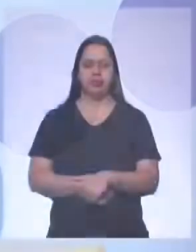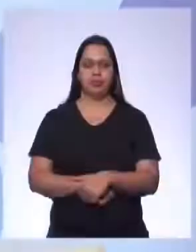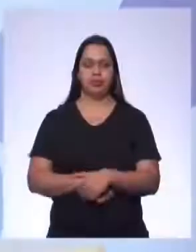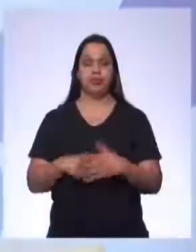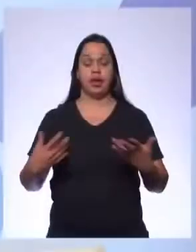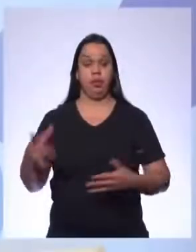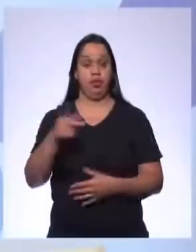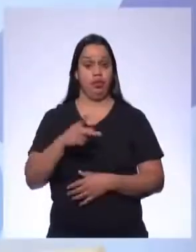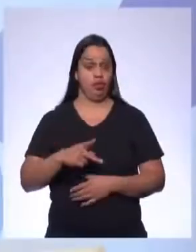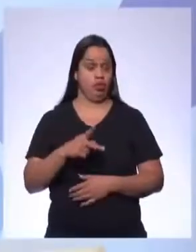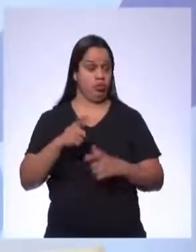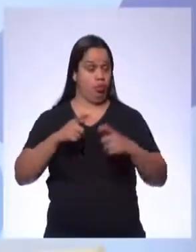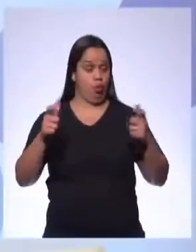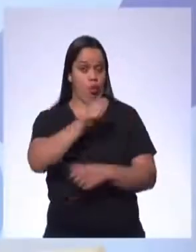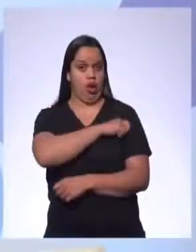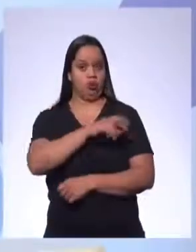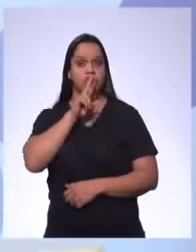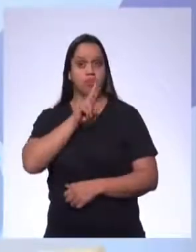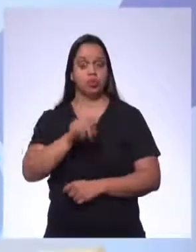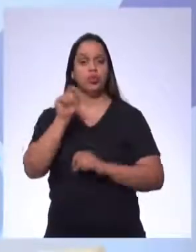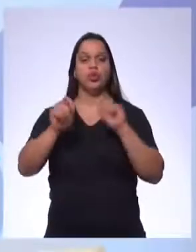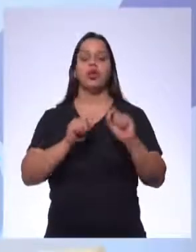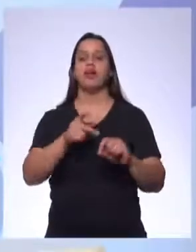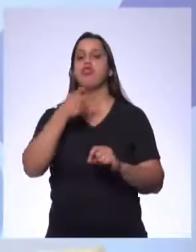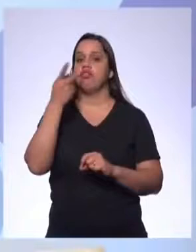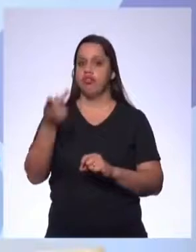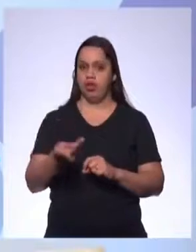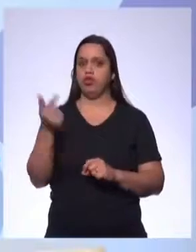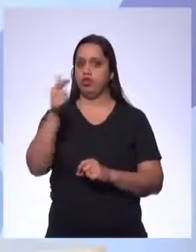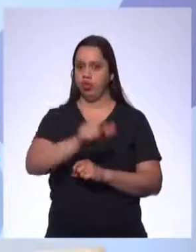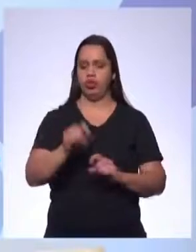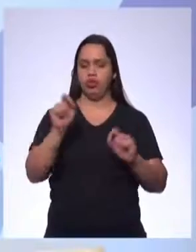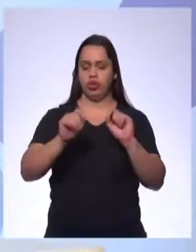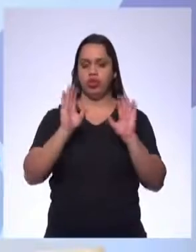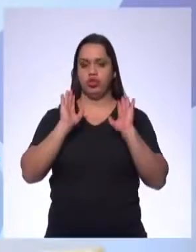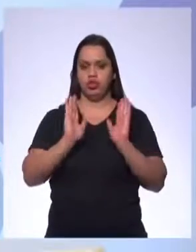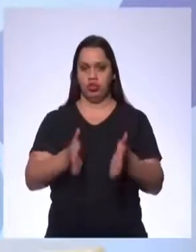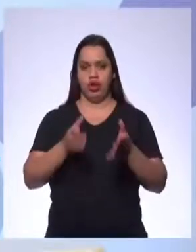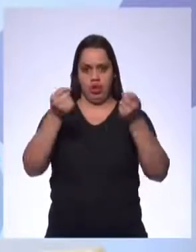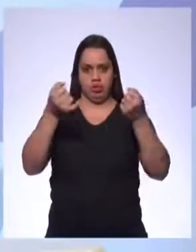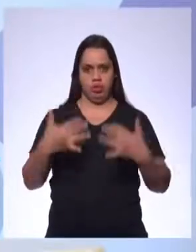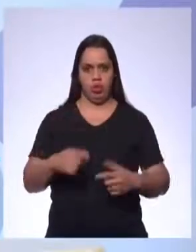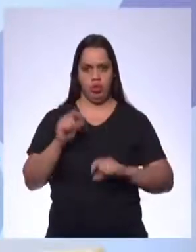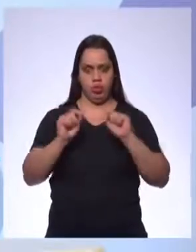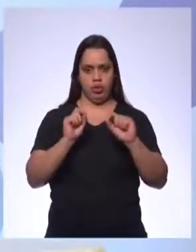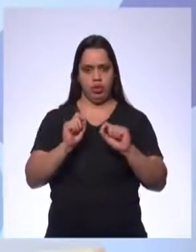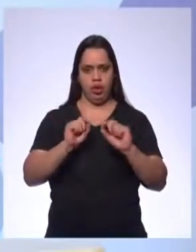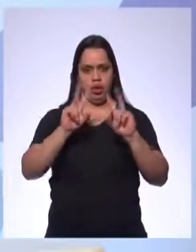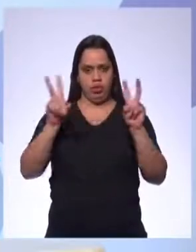Professor, a grande maioria aqui reafirmou aí as colocações que foram feitas em